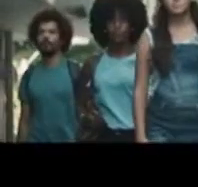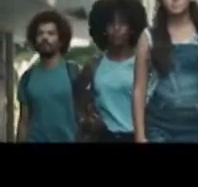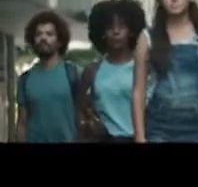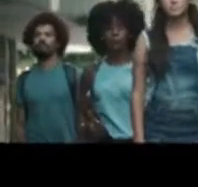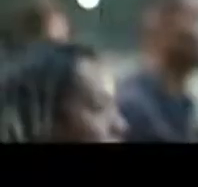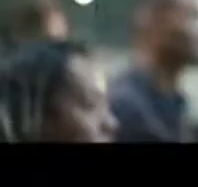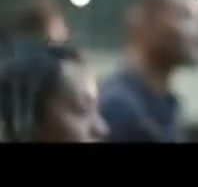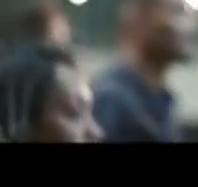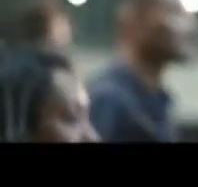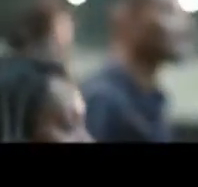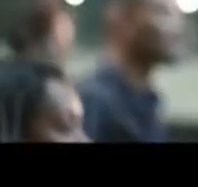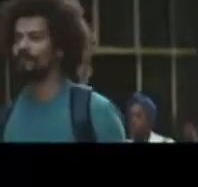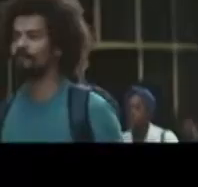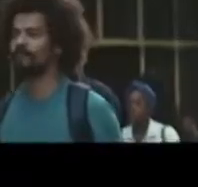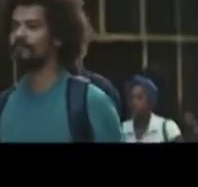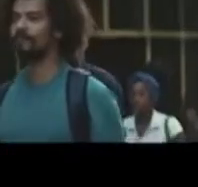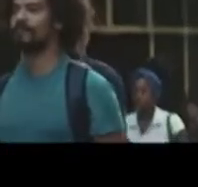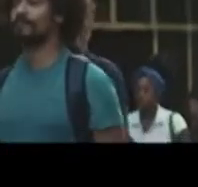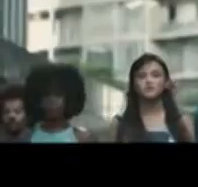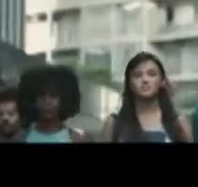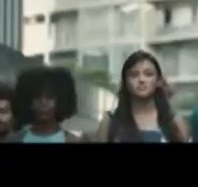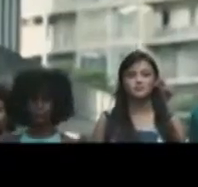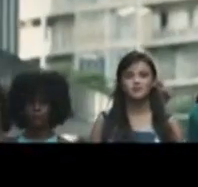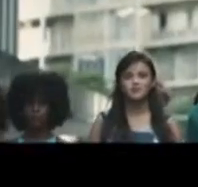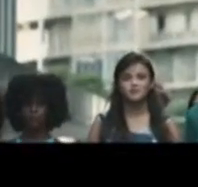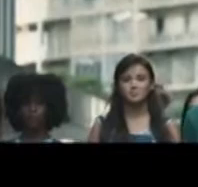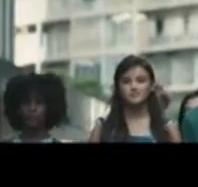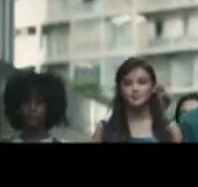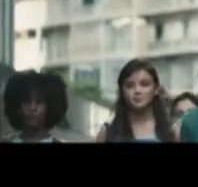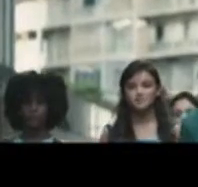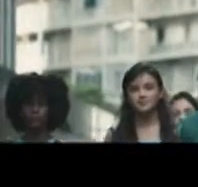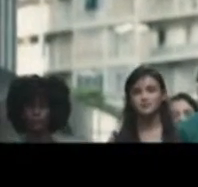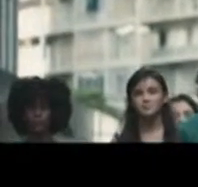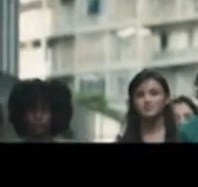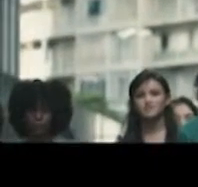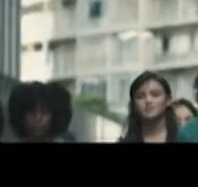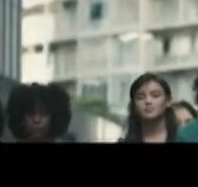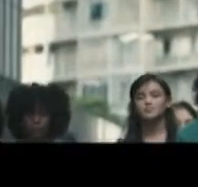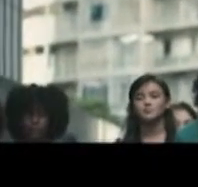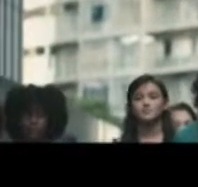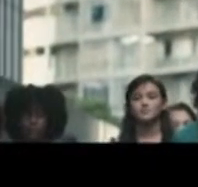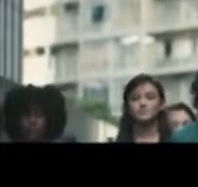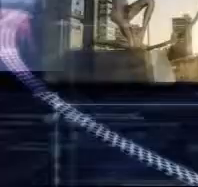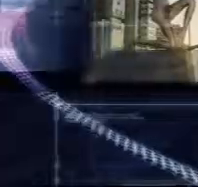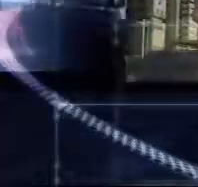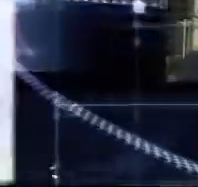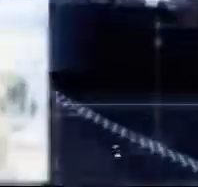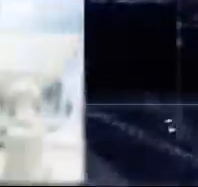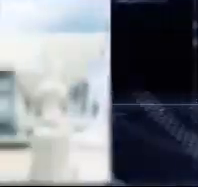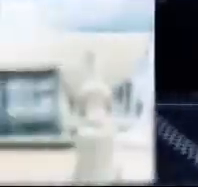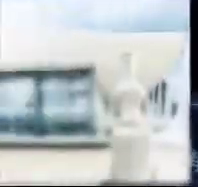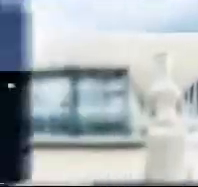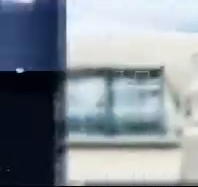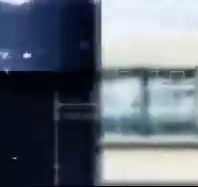uma unidade de saúde. Pode ser tuberculose e o tratamento precisa ser feito até o fim.